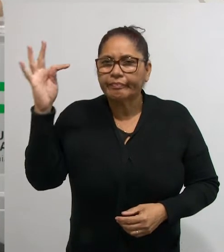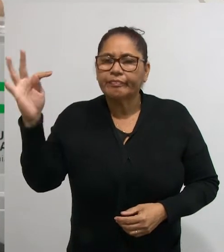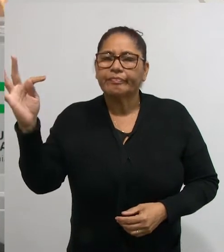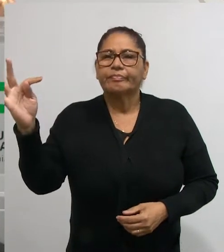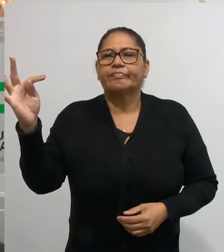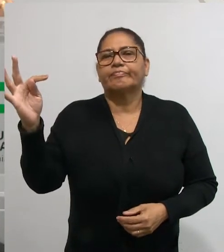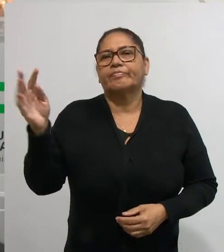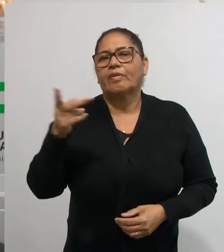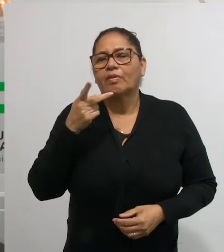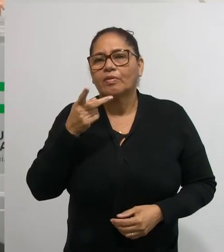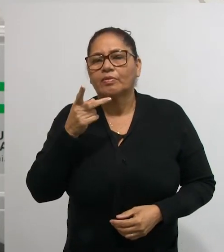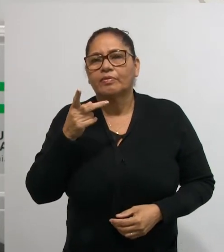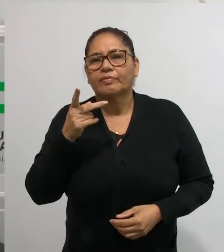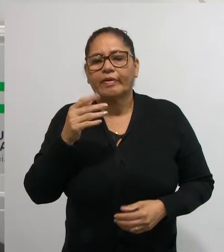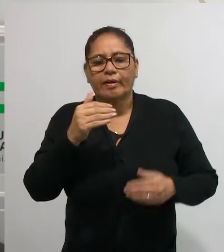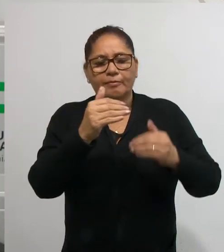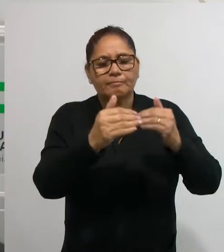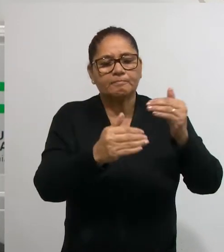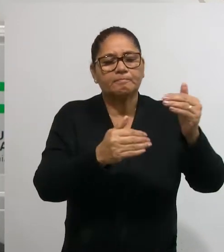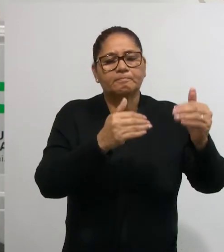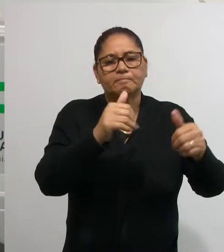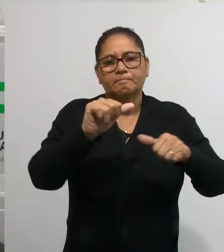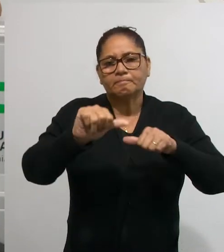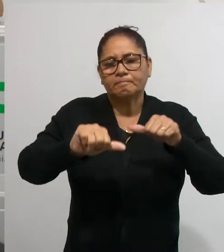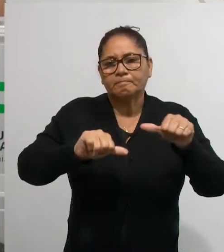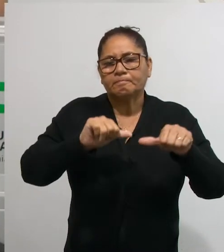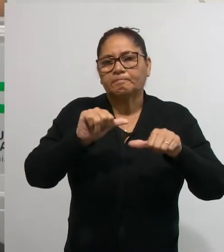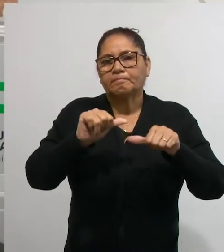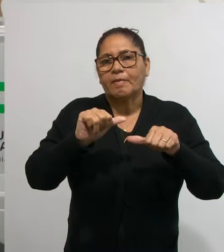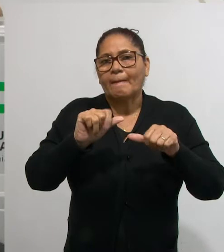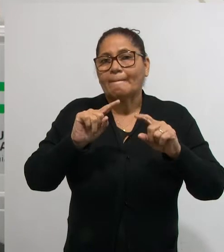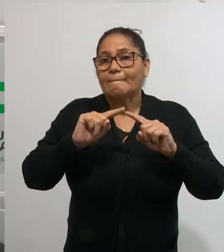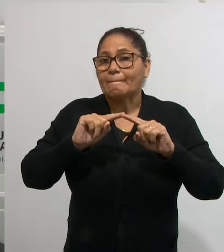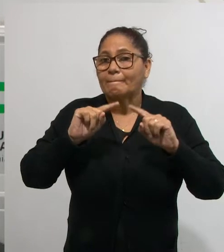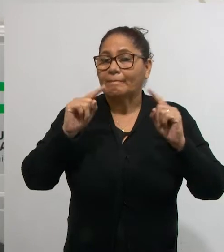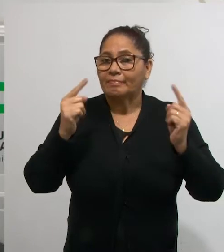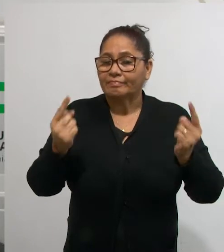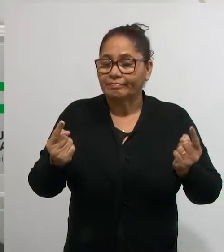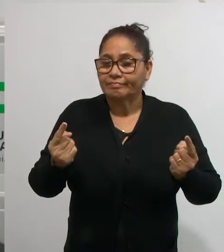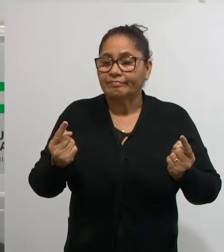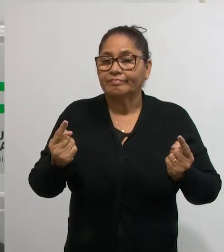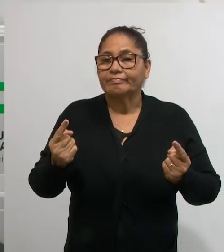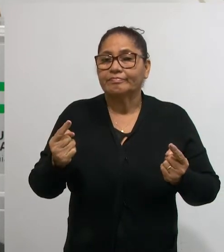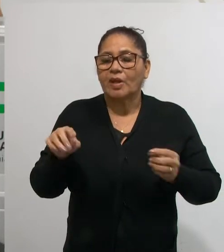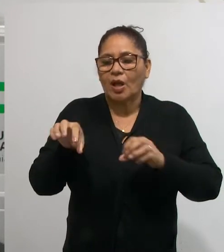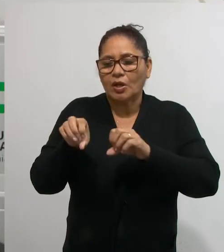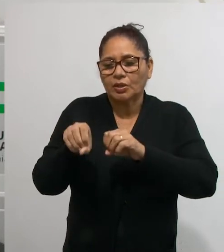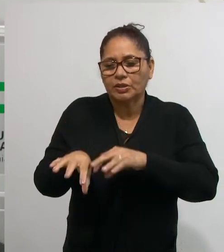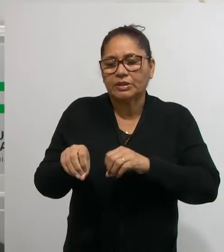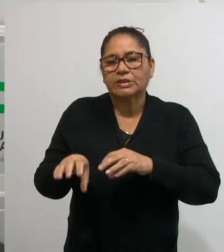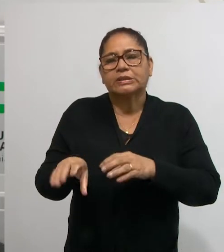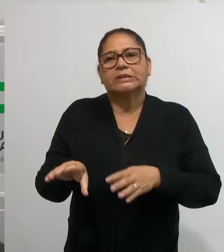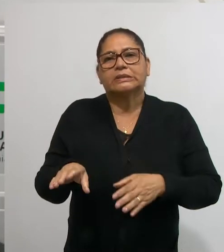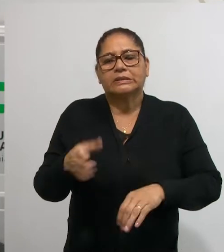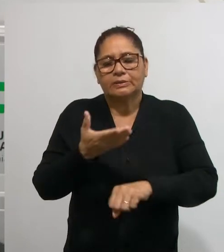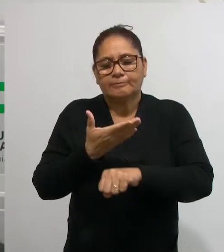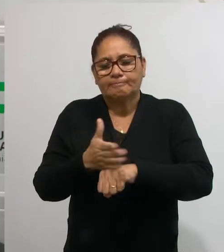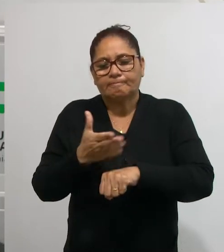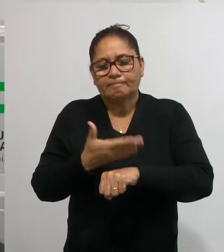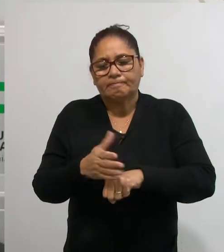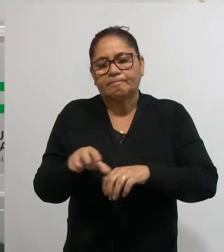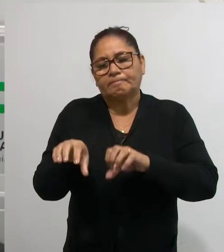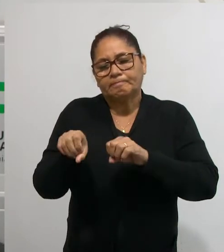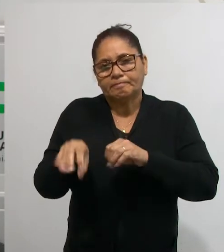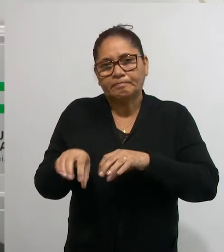não é somente no processo da avaliação, mas que o ato de ensinar a prática educativa